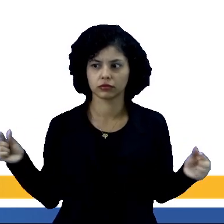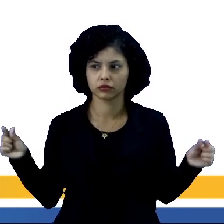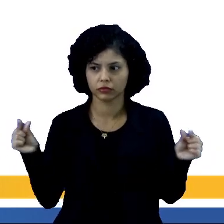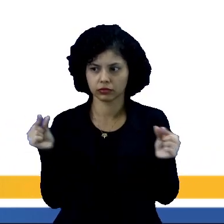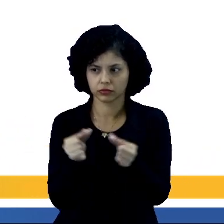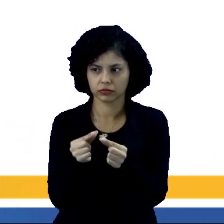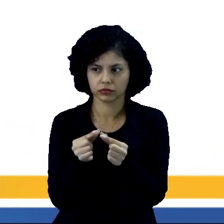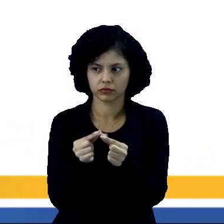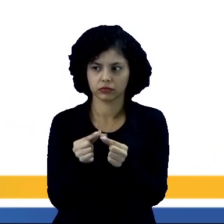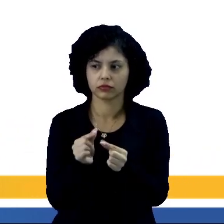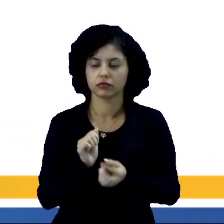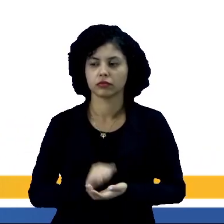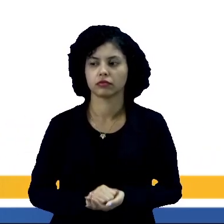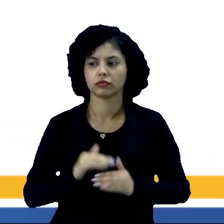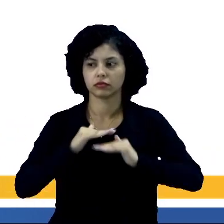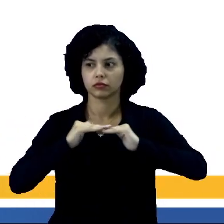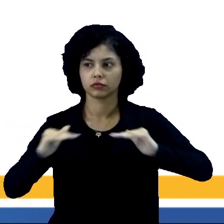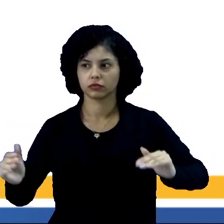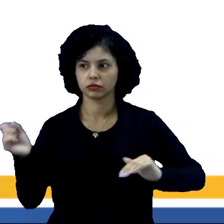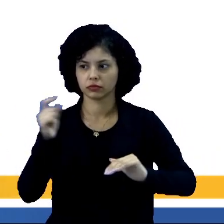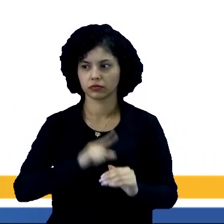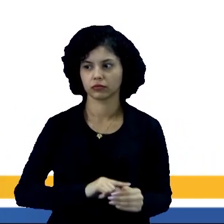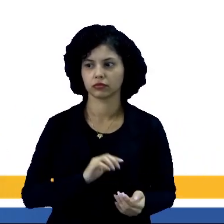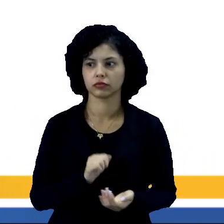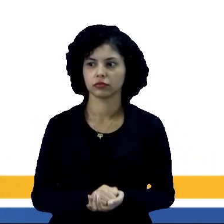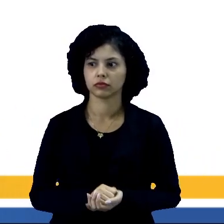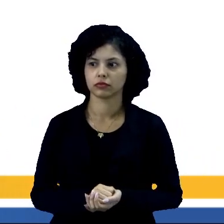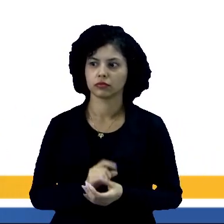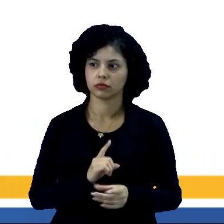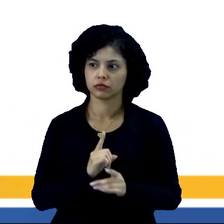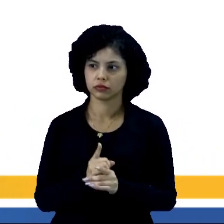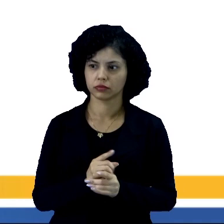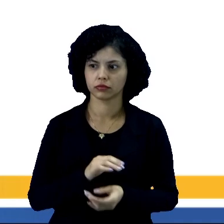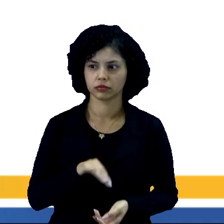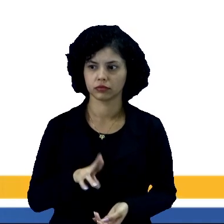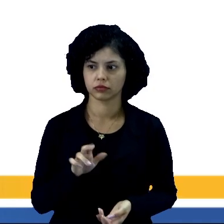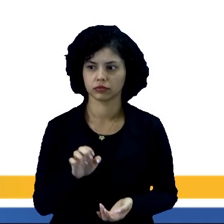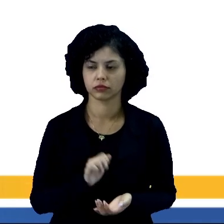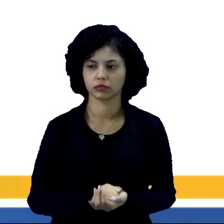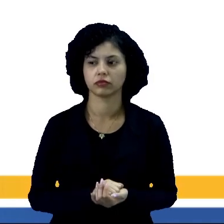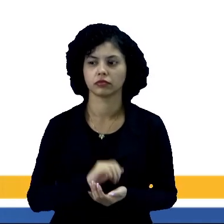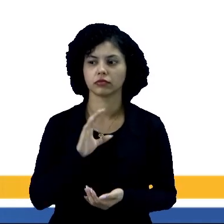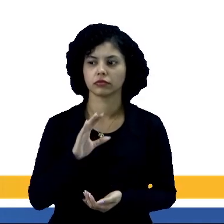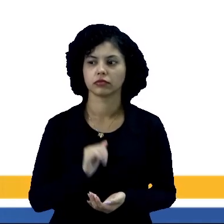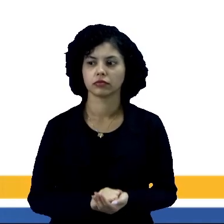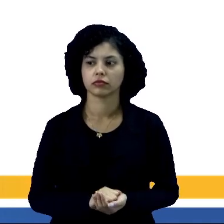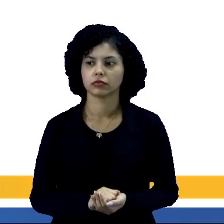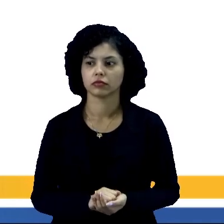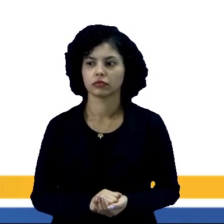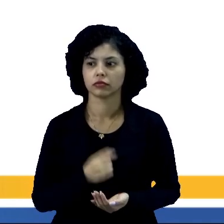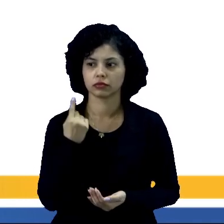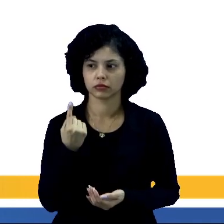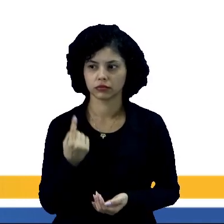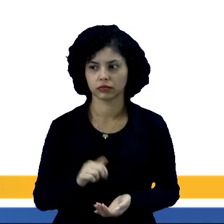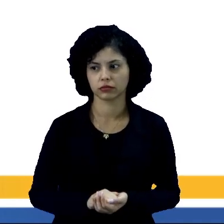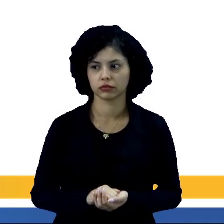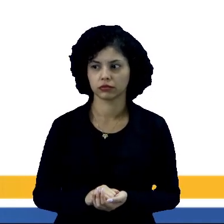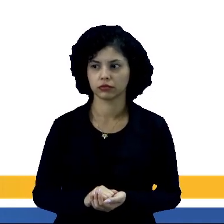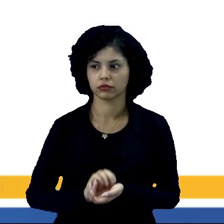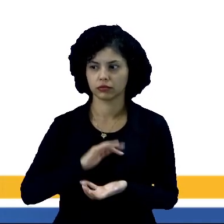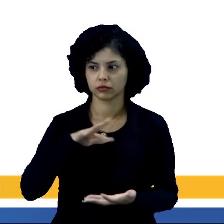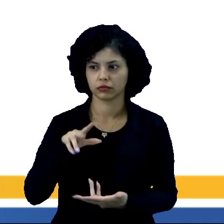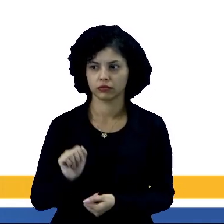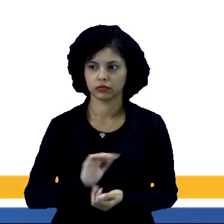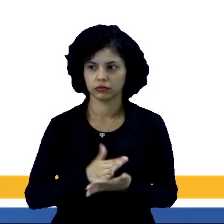Esse número 2 corresponde à anã branca, quando a superfície do Sol irá encostar em Marte. C, em 1, corresponde à